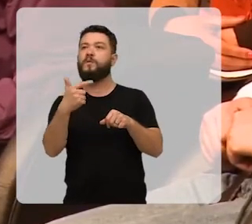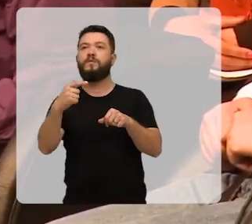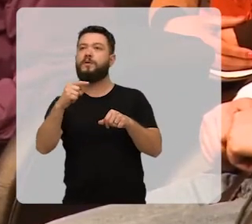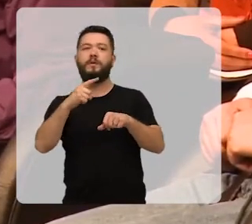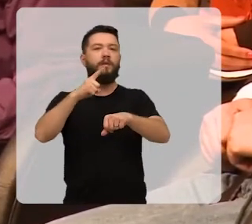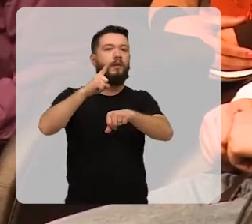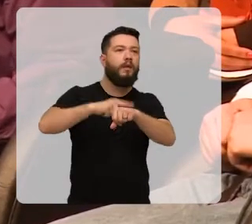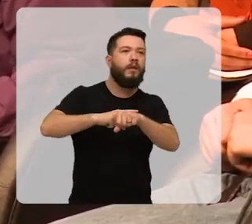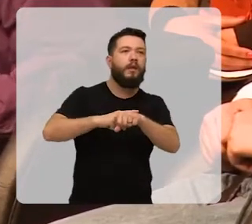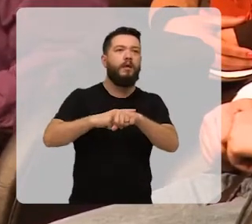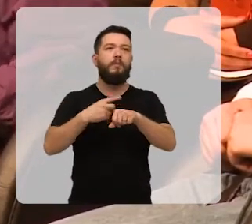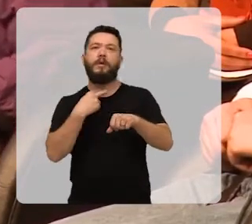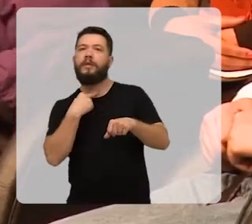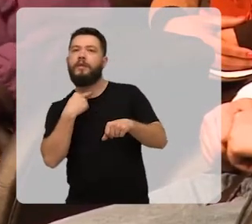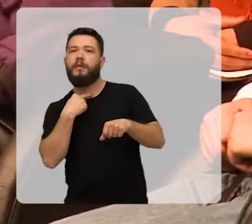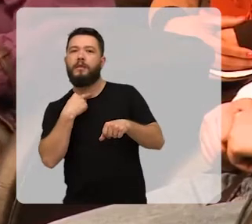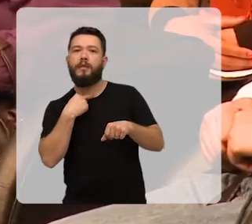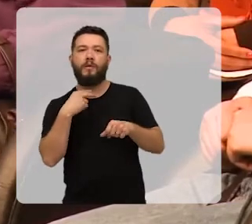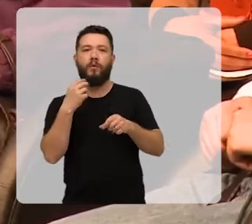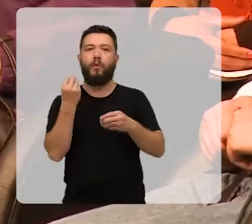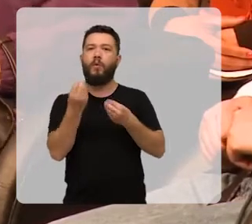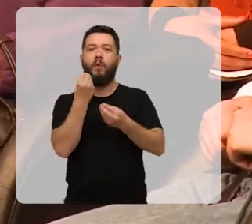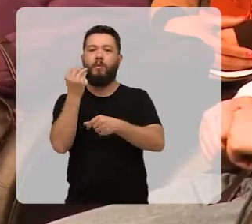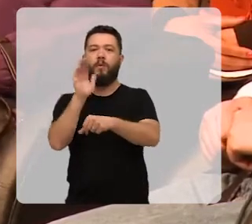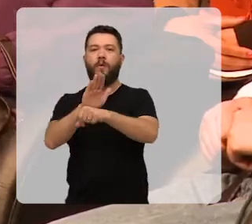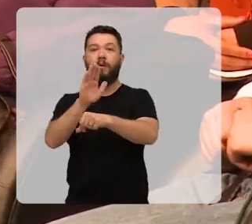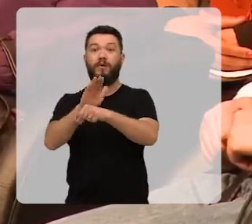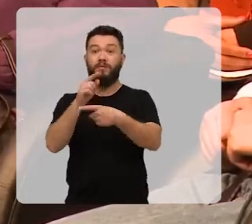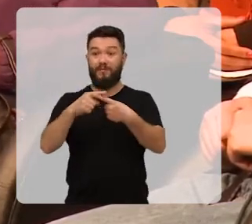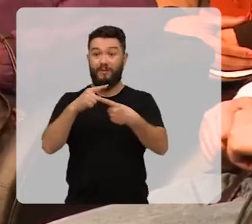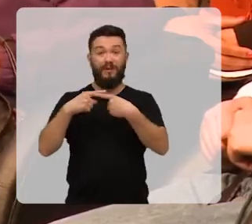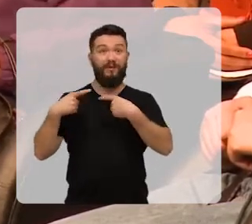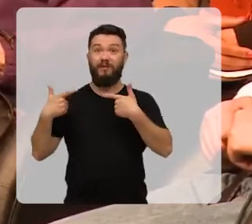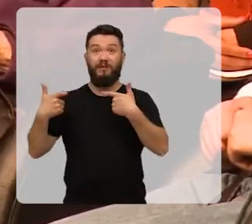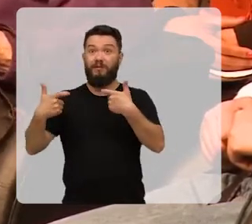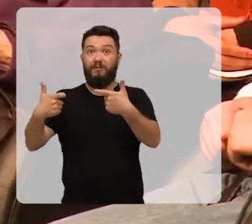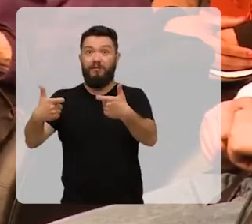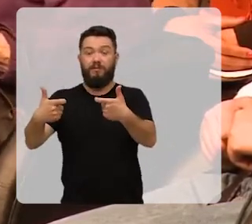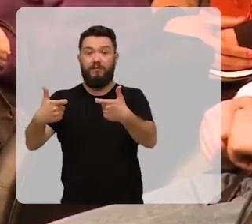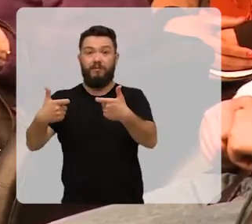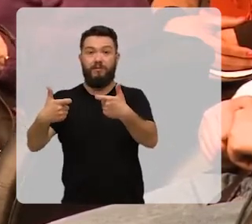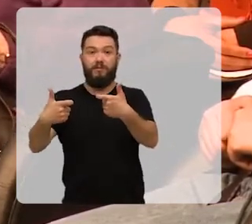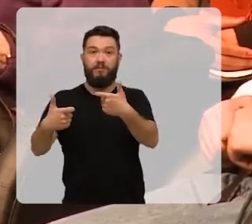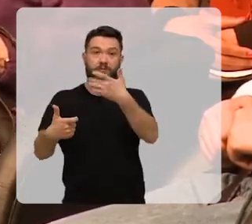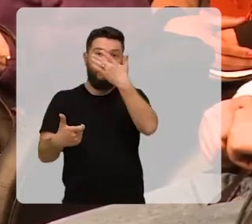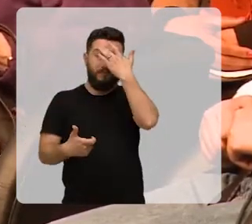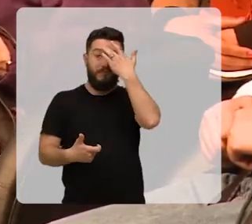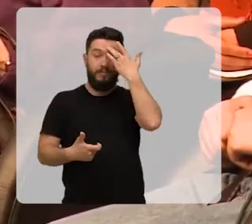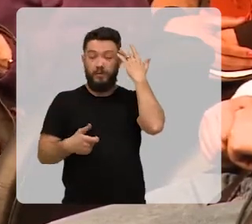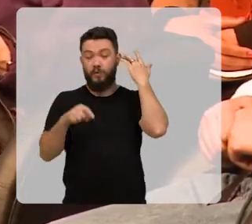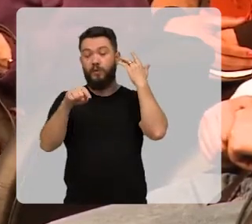de cuidar eles não tinham vamos dizer possibilidade tempo e nada estavam